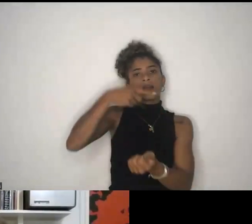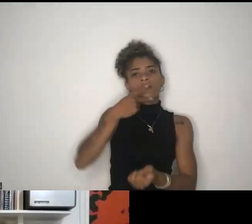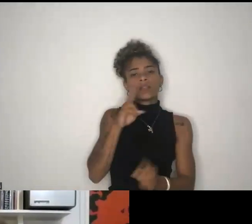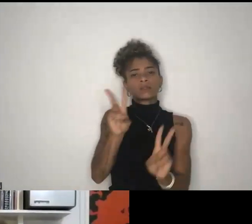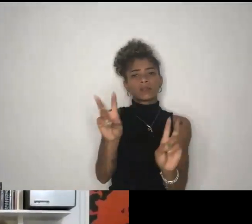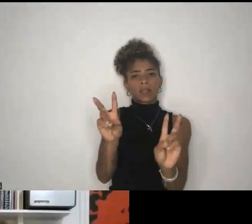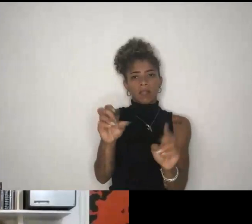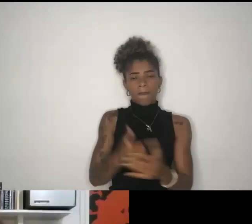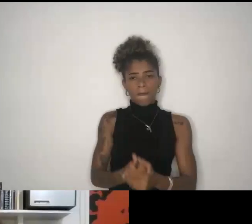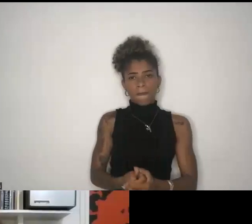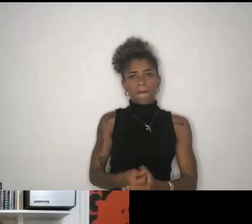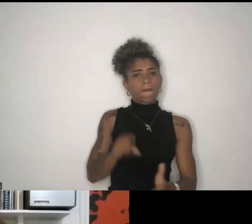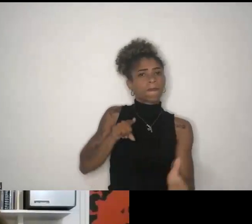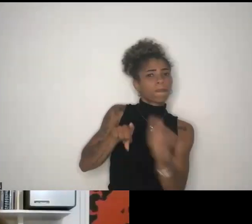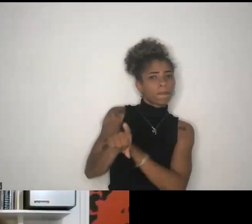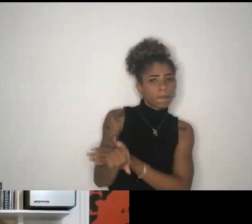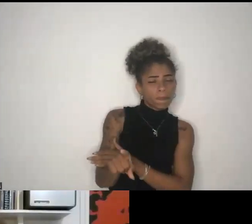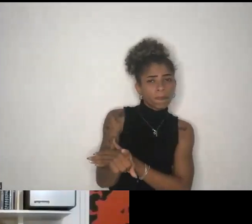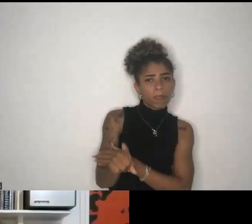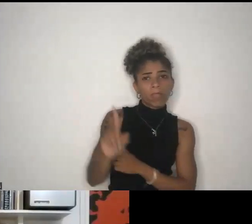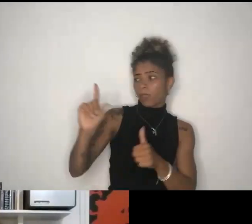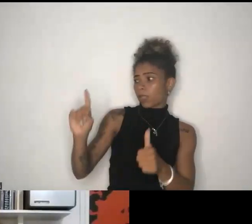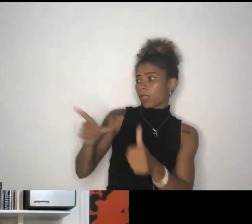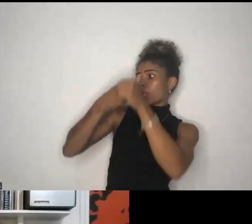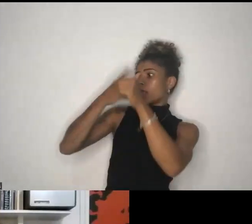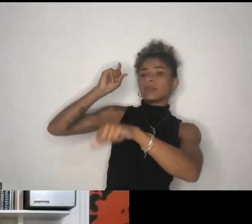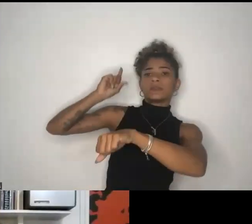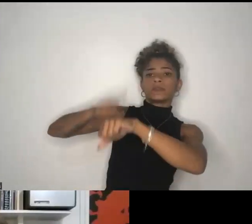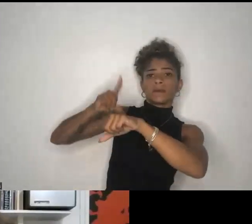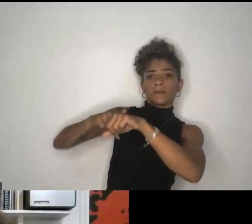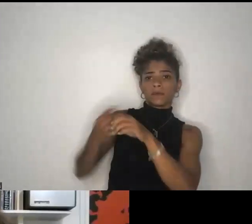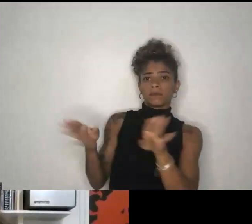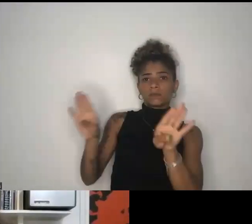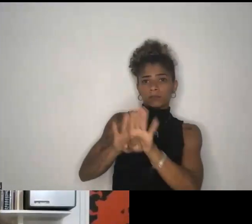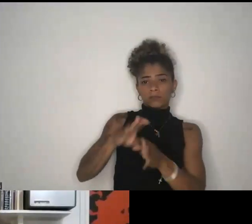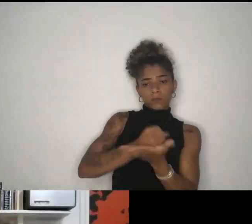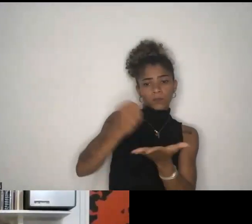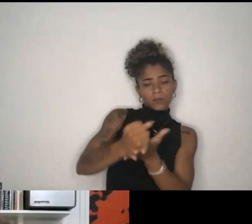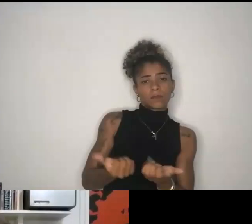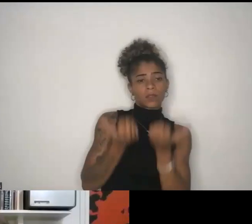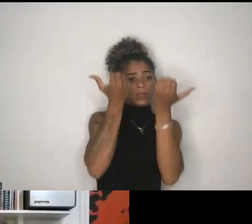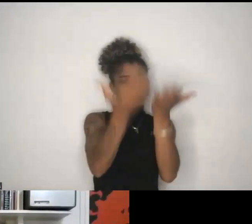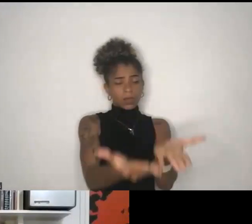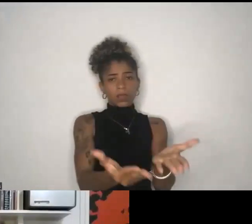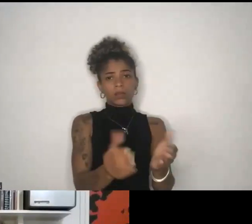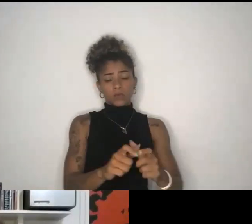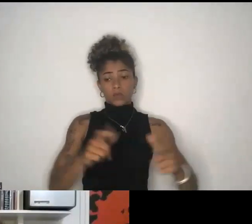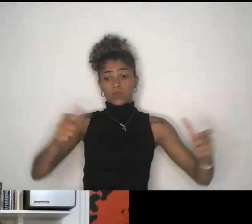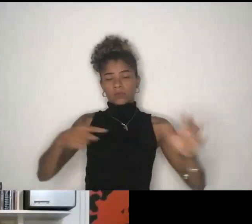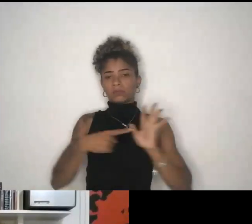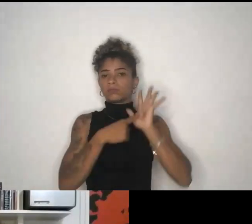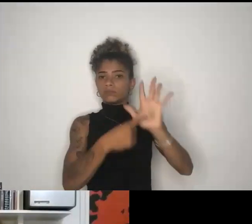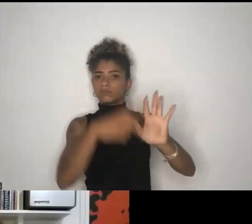perguntando primeiro Qual o tempo hábil para fechar um contrato e fazer uma entrega daquela dimensão das pessoas se apresentou